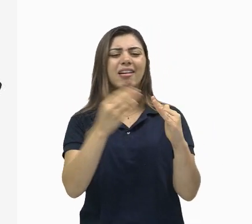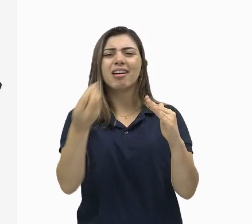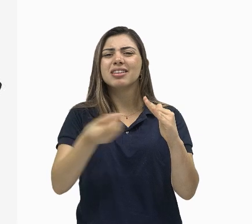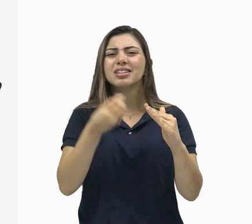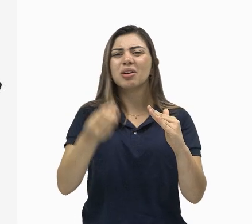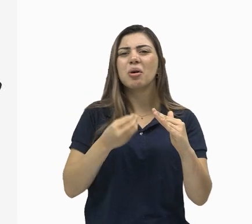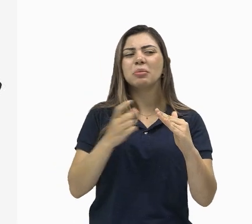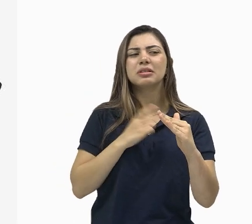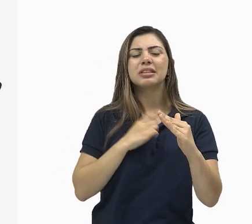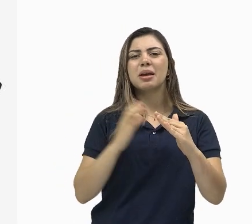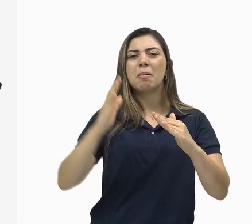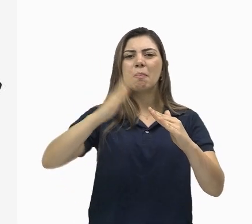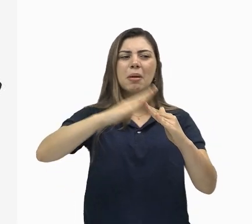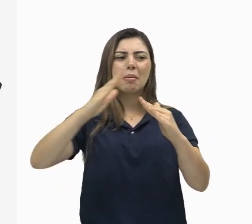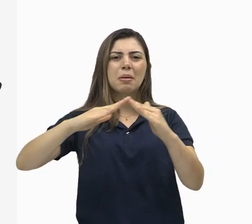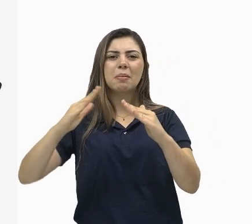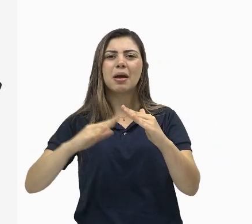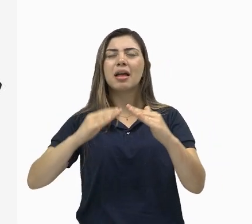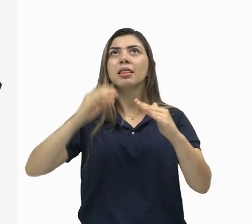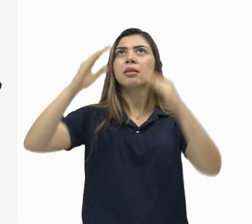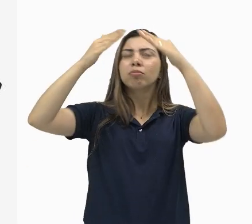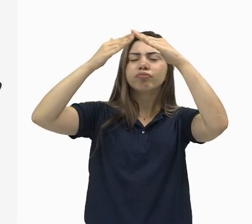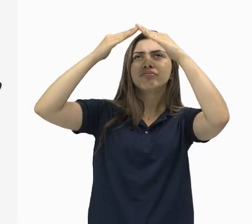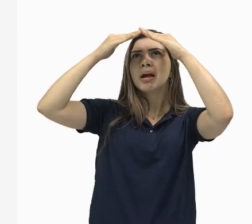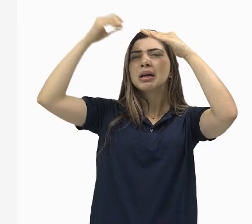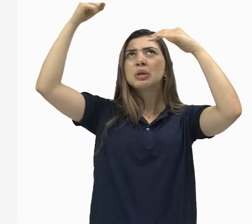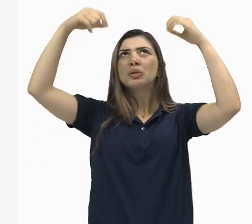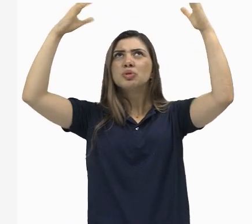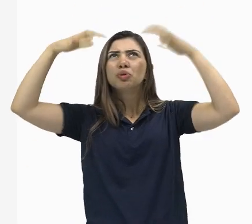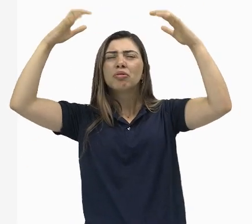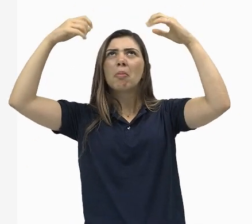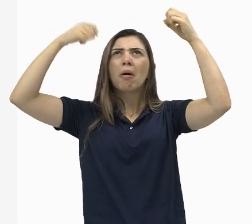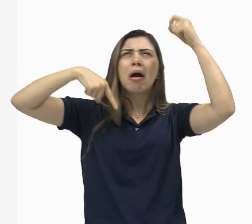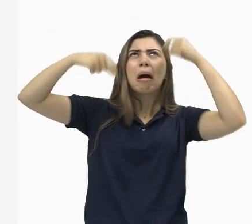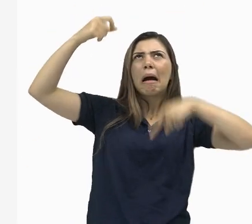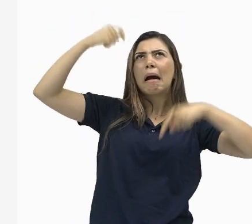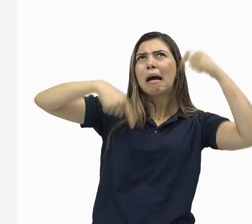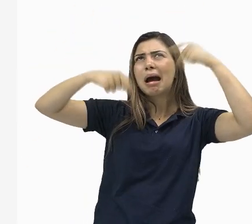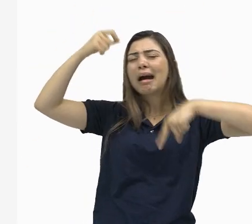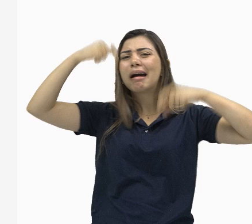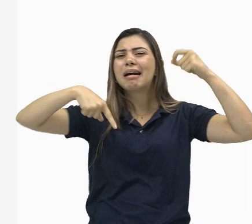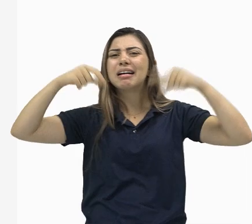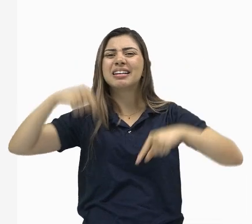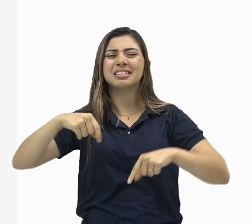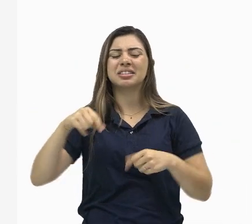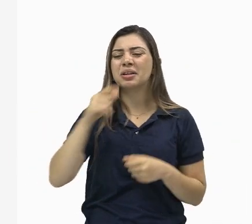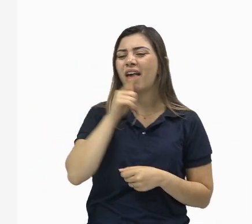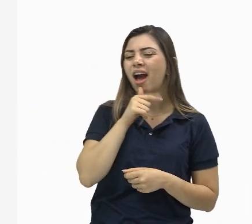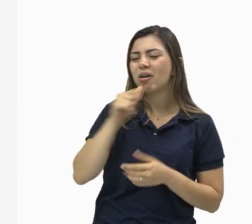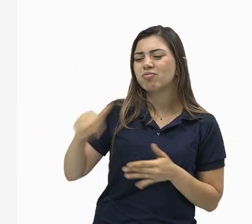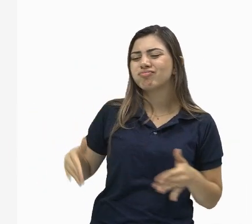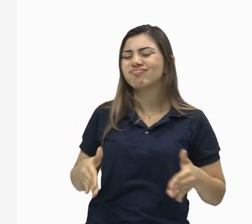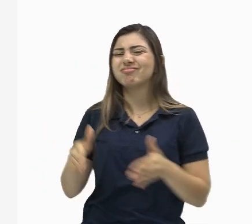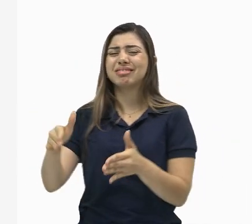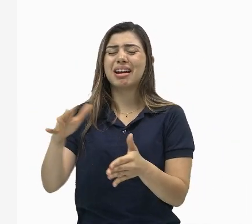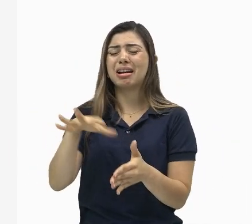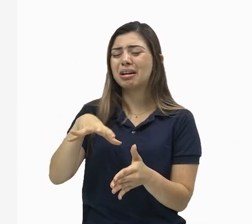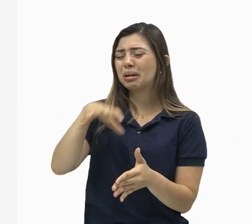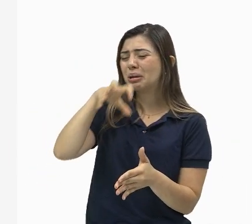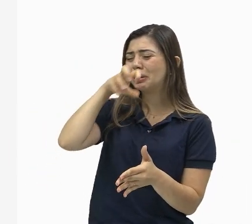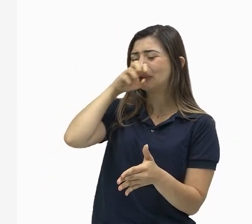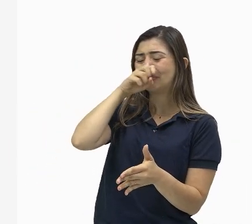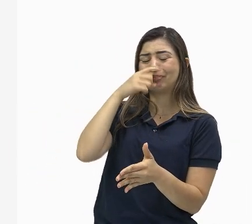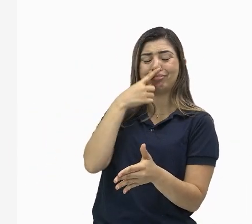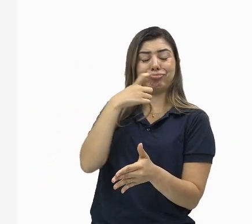de palha, devia ter goteira como o diabo. Um rego de água fedida atravessava os calombos da